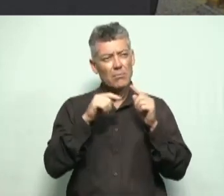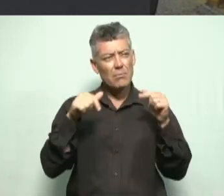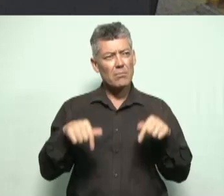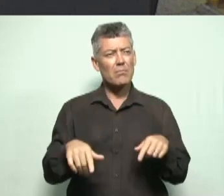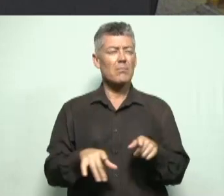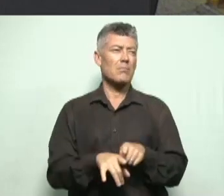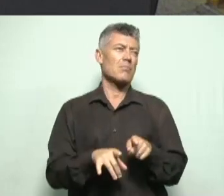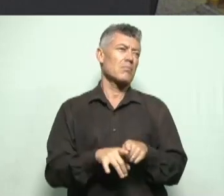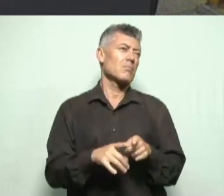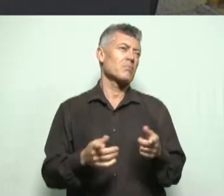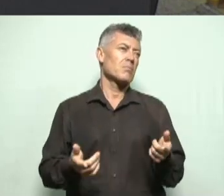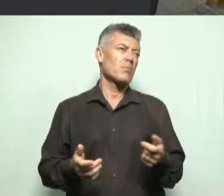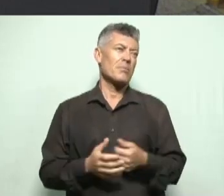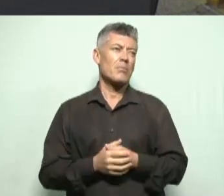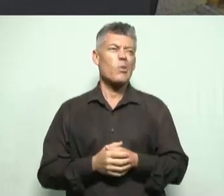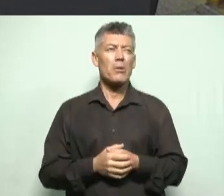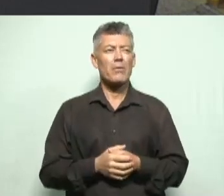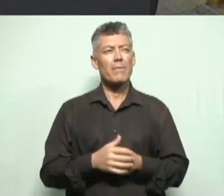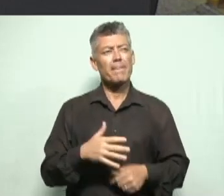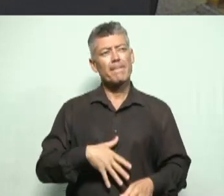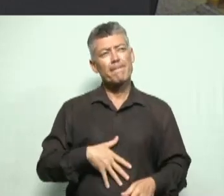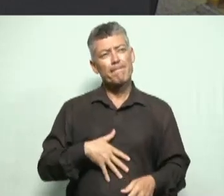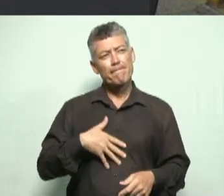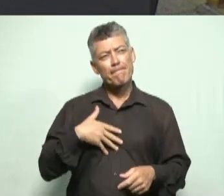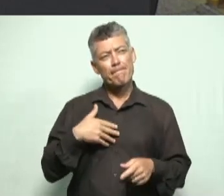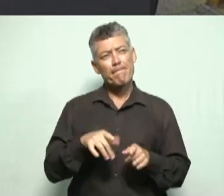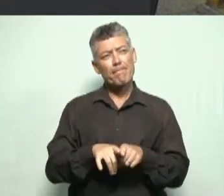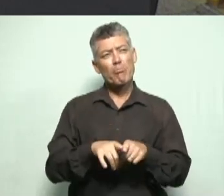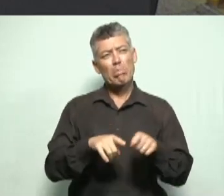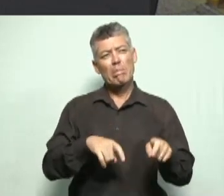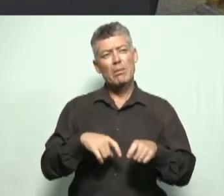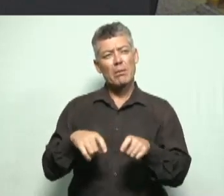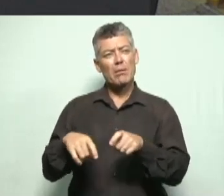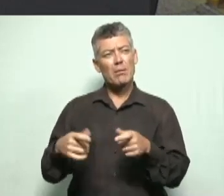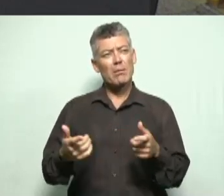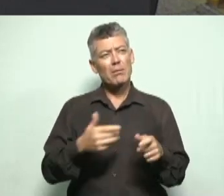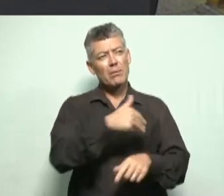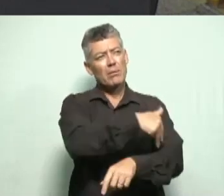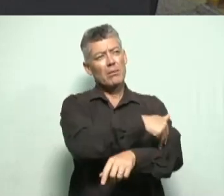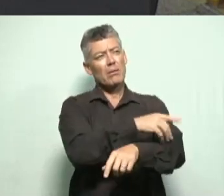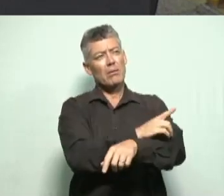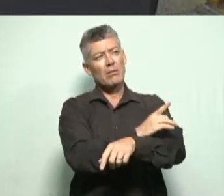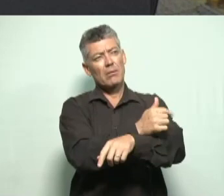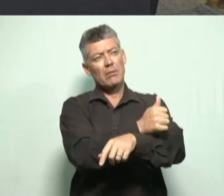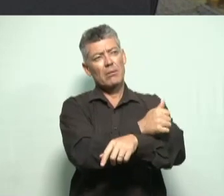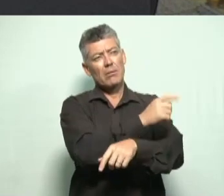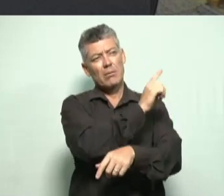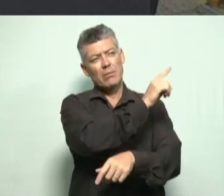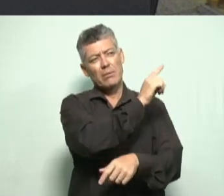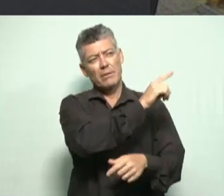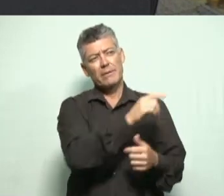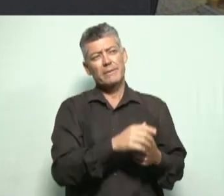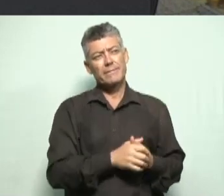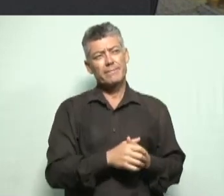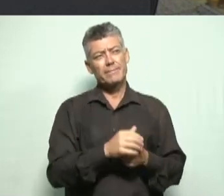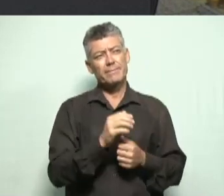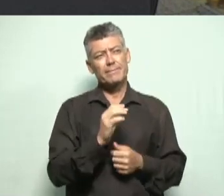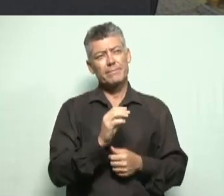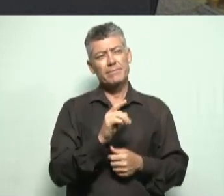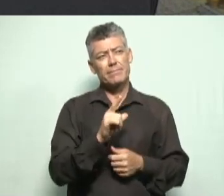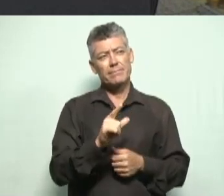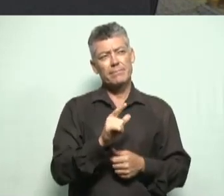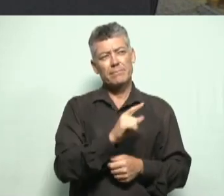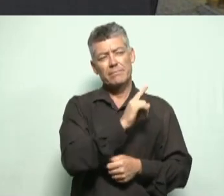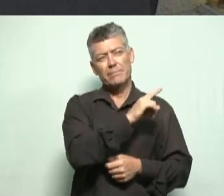né? Criticaram a cena de sexo no show de sertanejo. Mas não, vem criticar a Madonna. A Madonna, viu, Klaus? A Madonna,